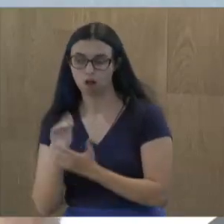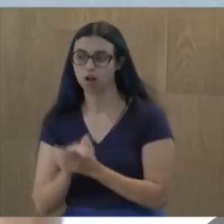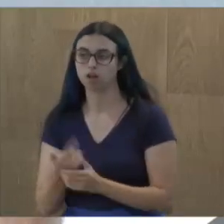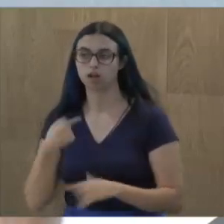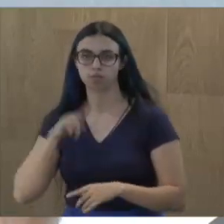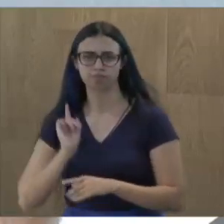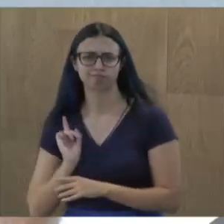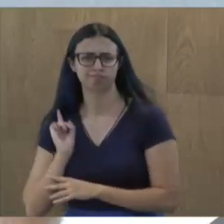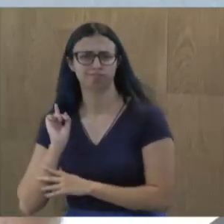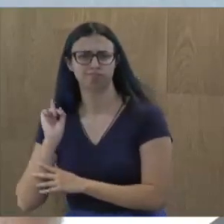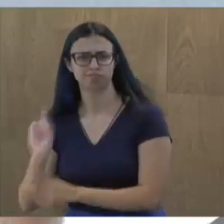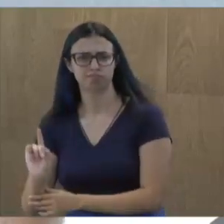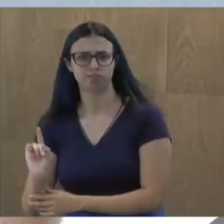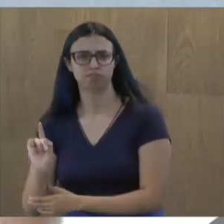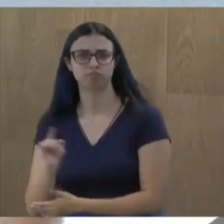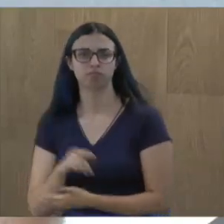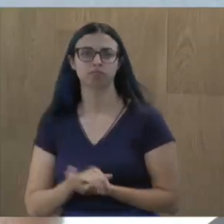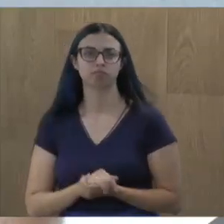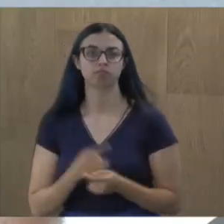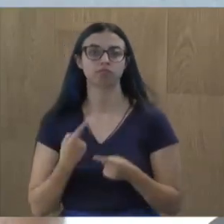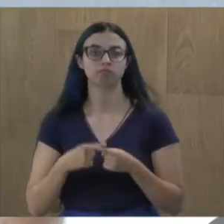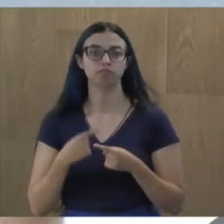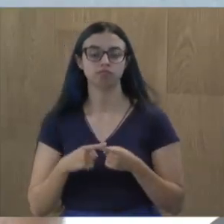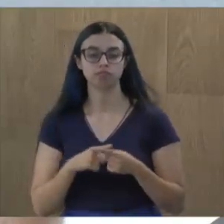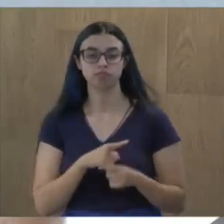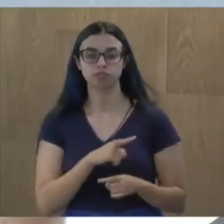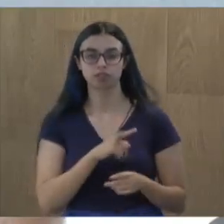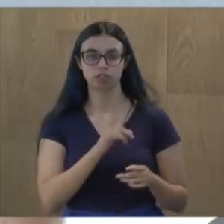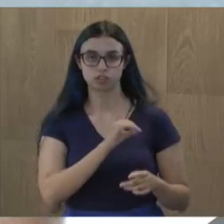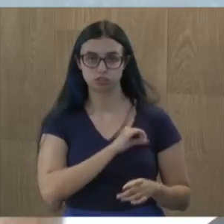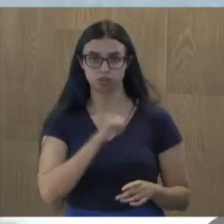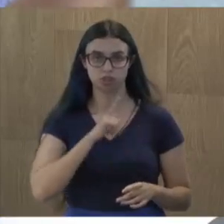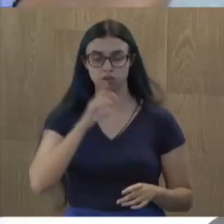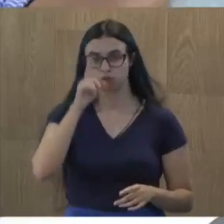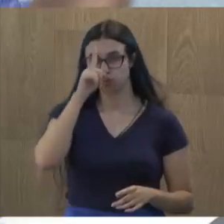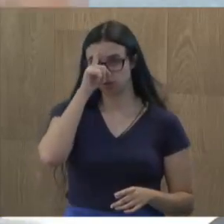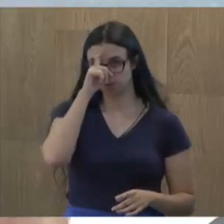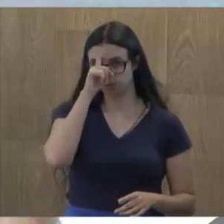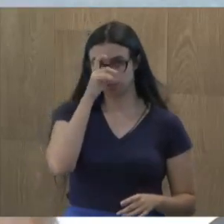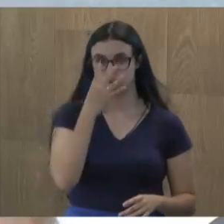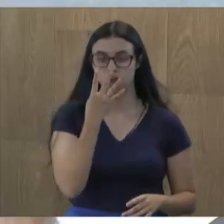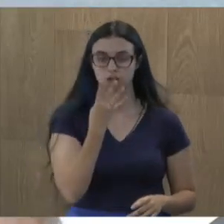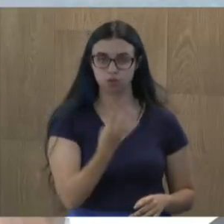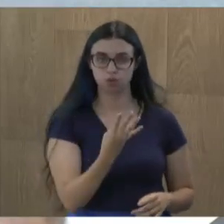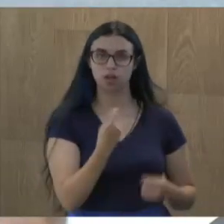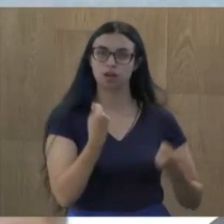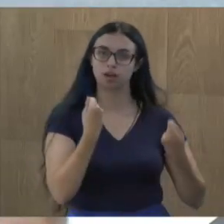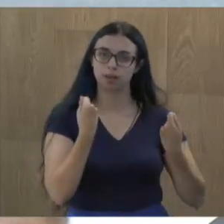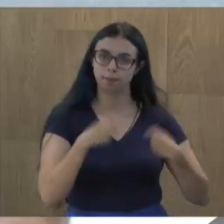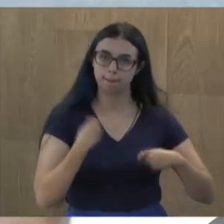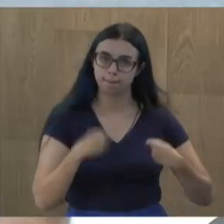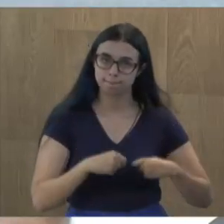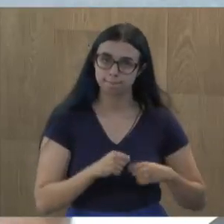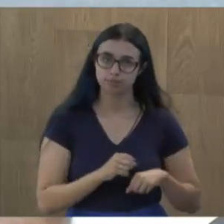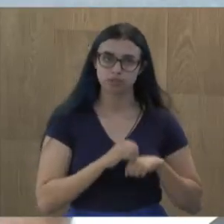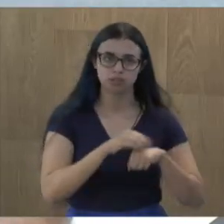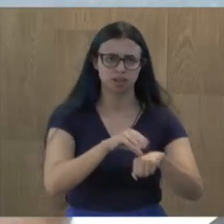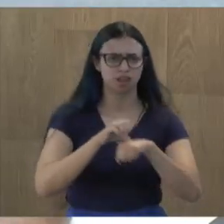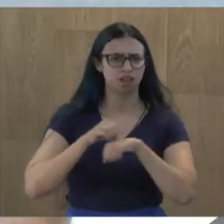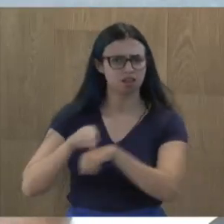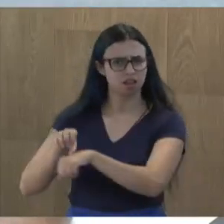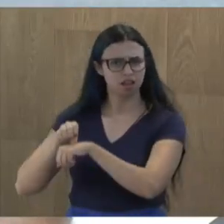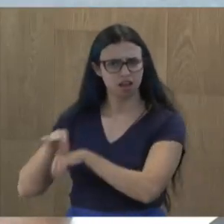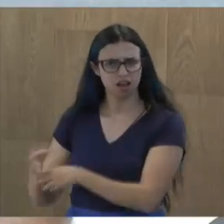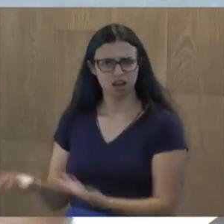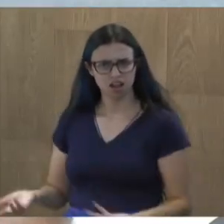for. E Divinópolis com 4 hospital aqui em Divinópolis, e tem que estar levando para a cidade de fora. E